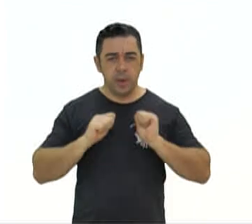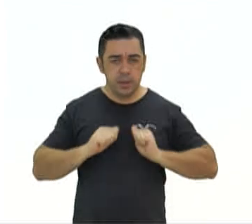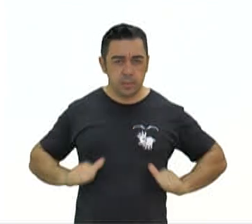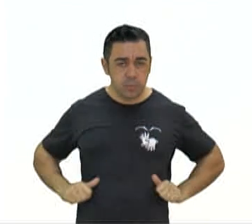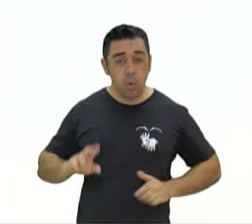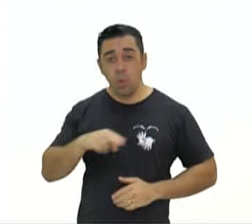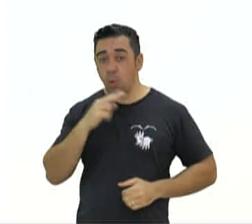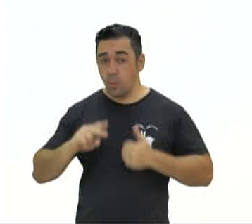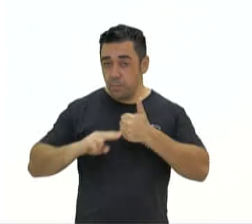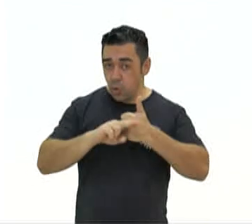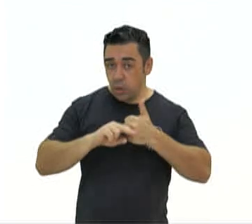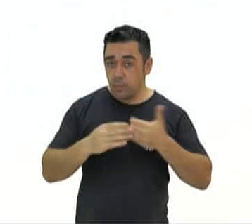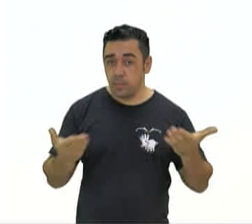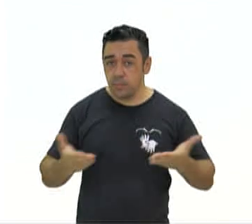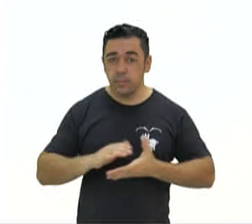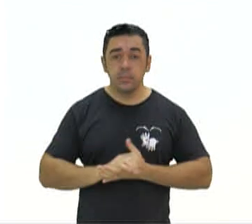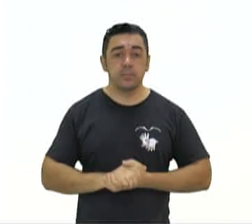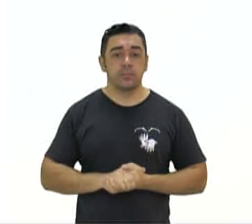bioquímica.